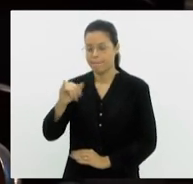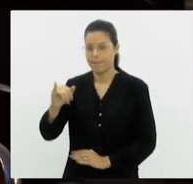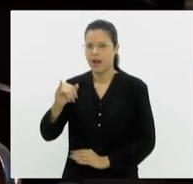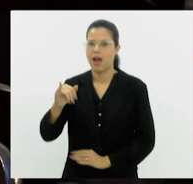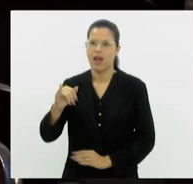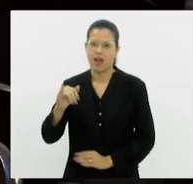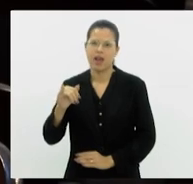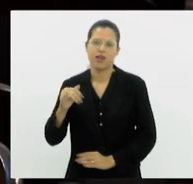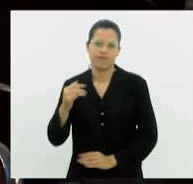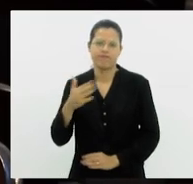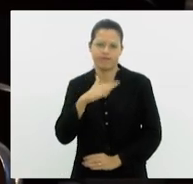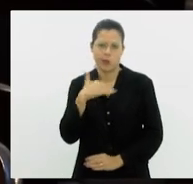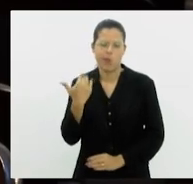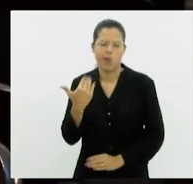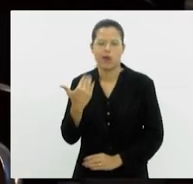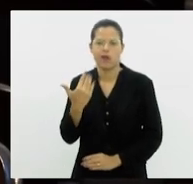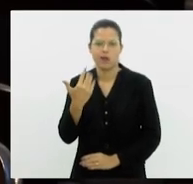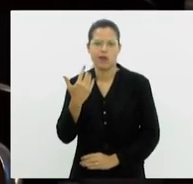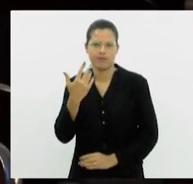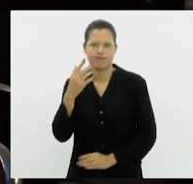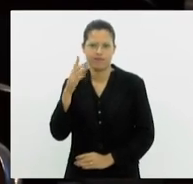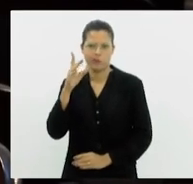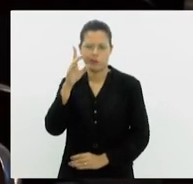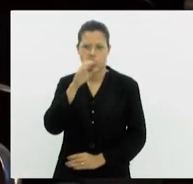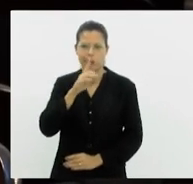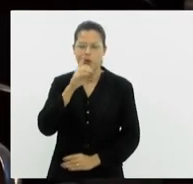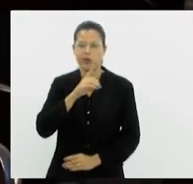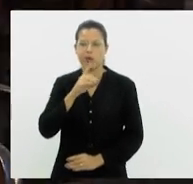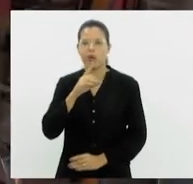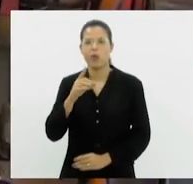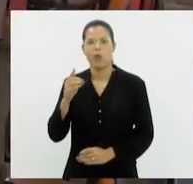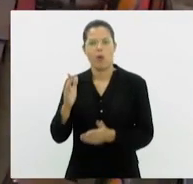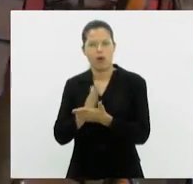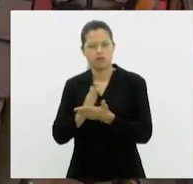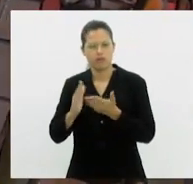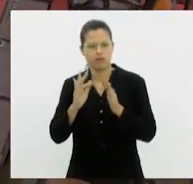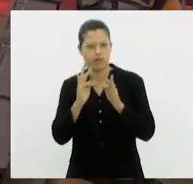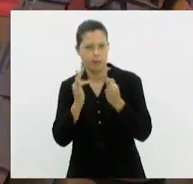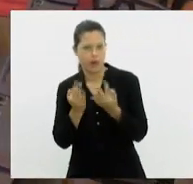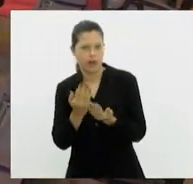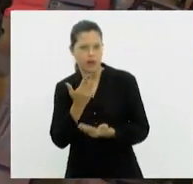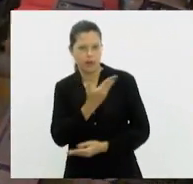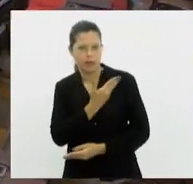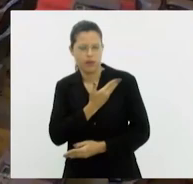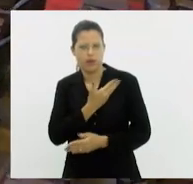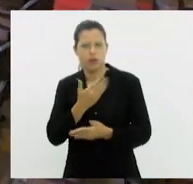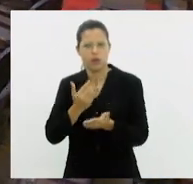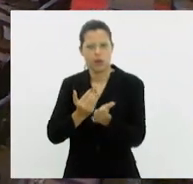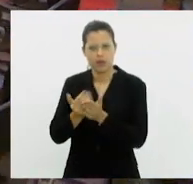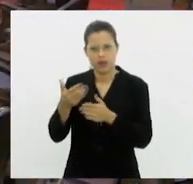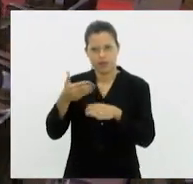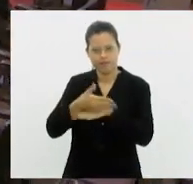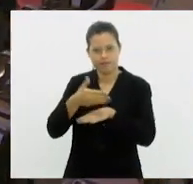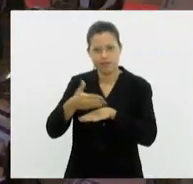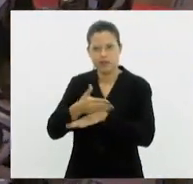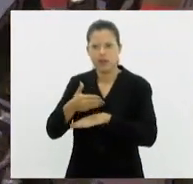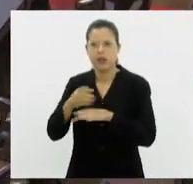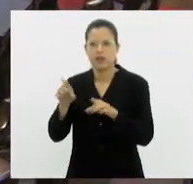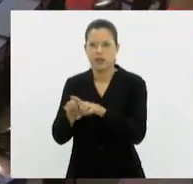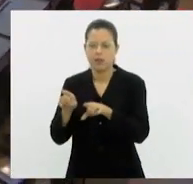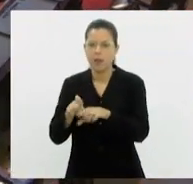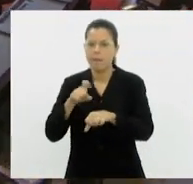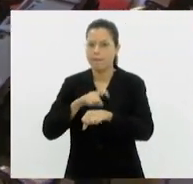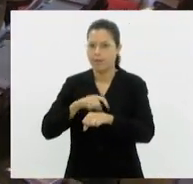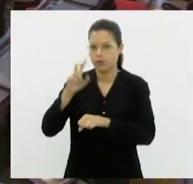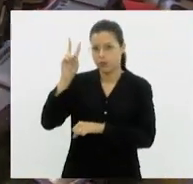semana. Alguns familiares, alguns amigos já começaram a chegar aqui no Palácio Tiradentes. É um momento histórico também, é a primeira vez que um velório